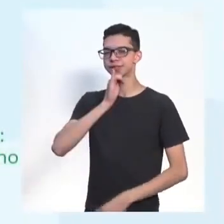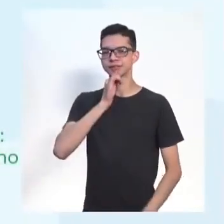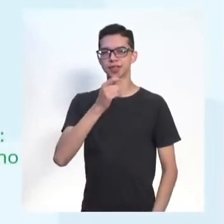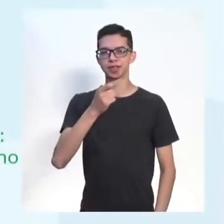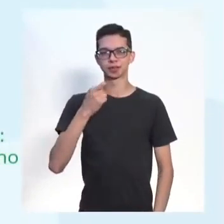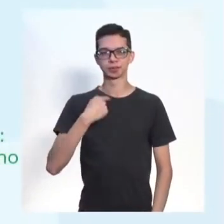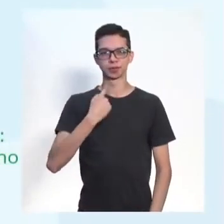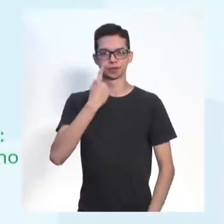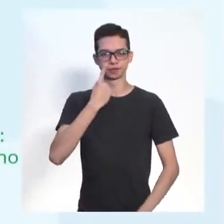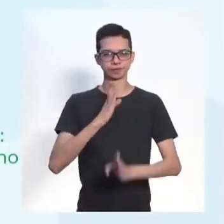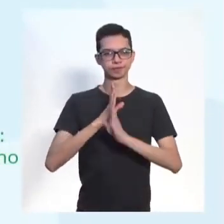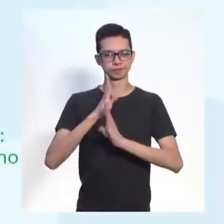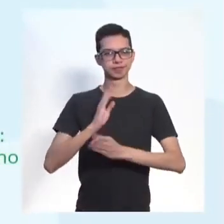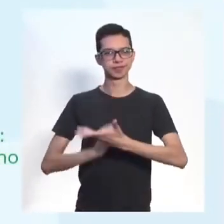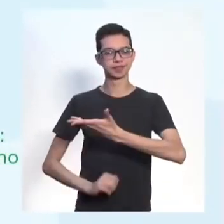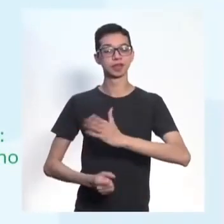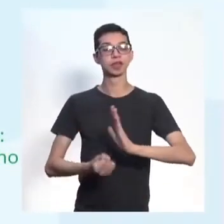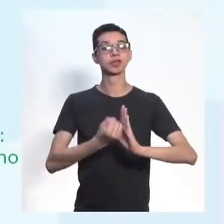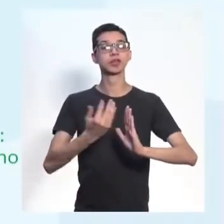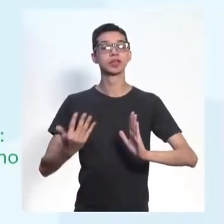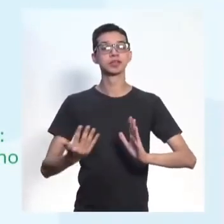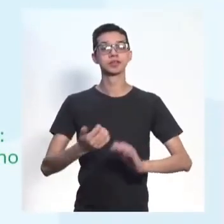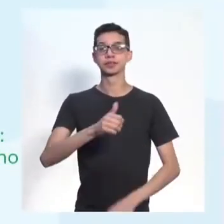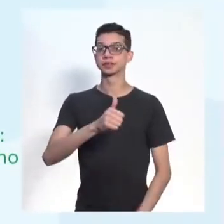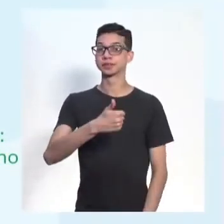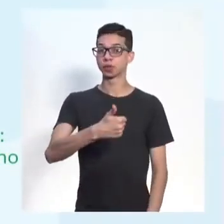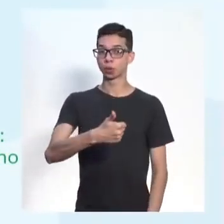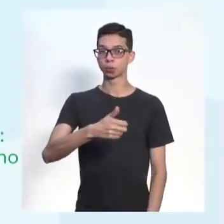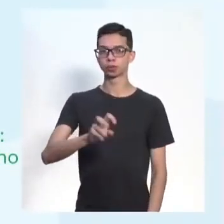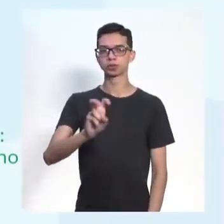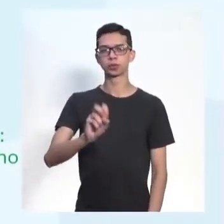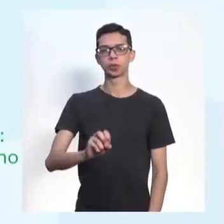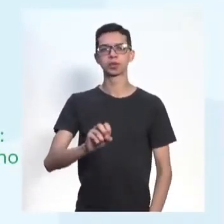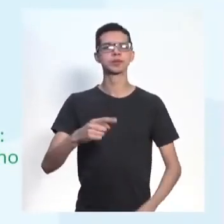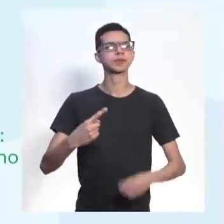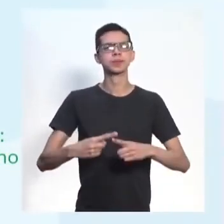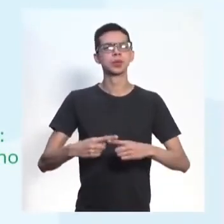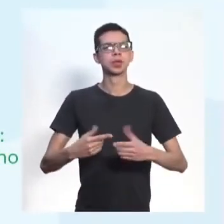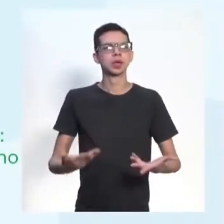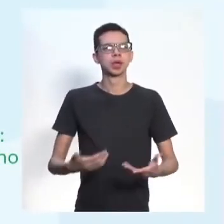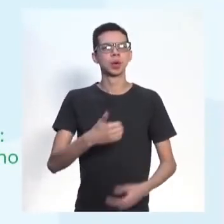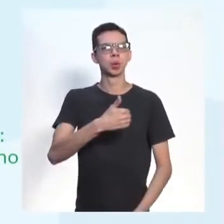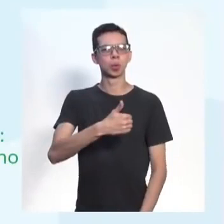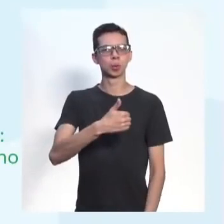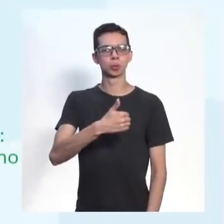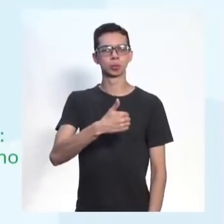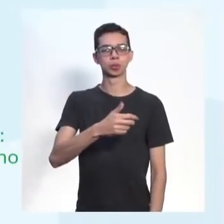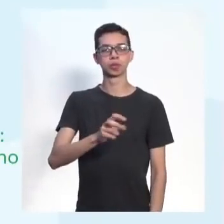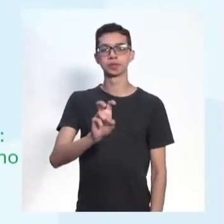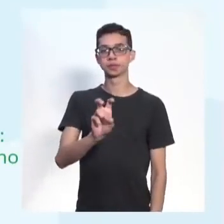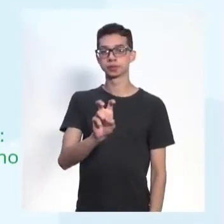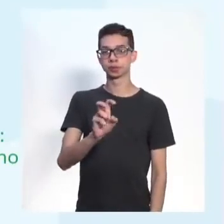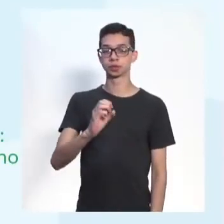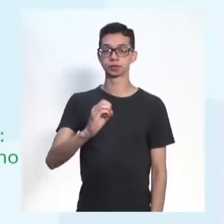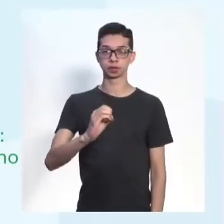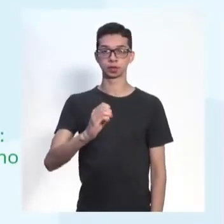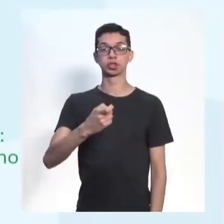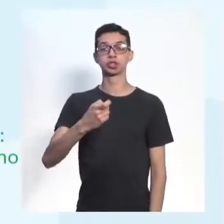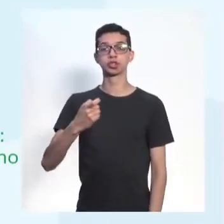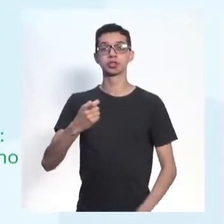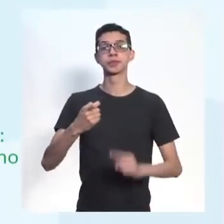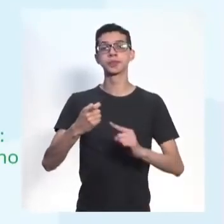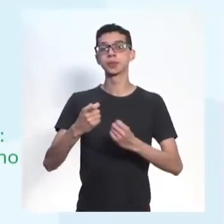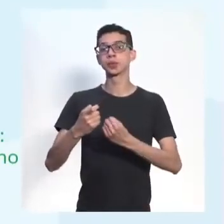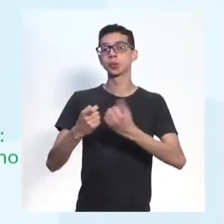estou localizando, vai ser o valor de 150. Por quê? Porque 150, o x corresponde ao valor